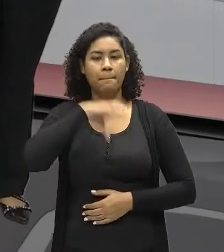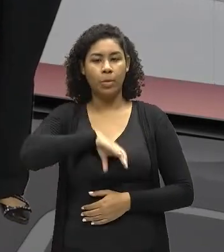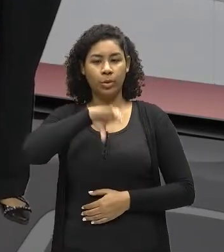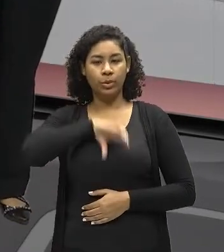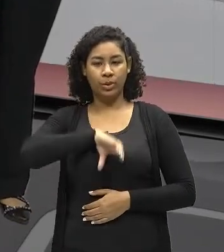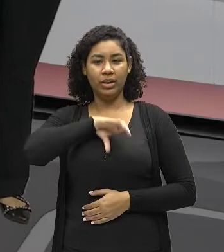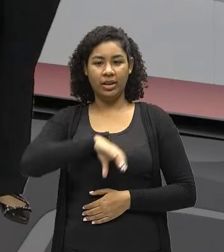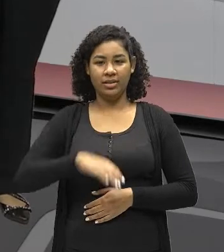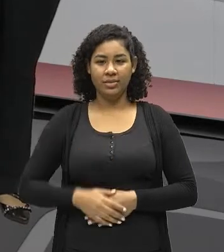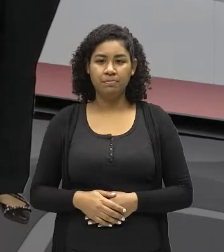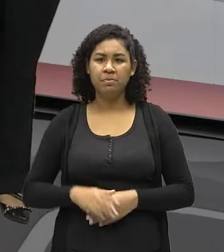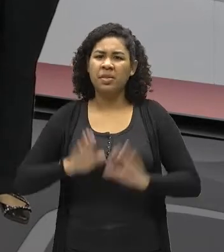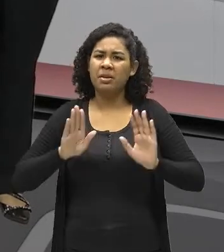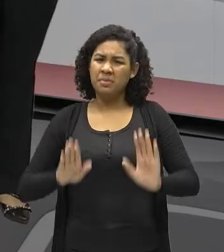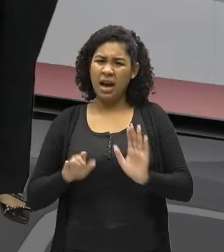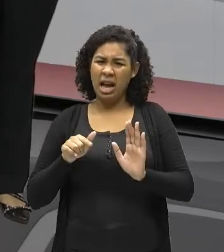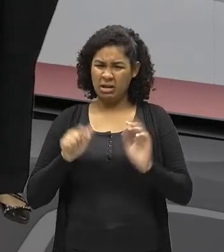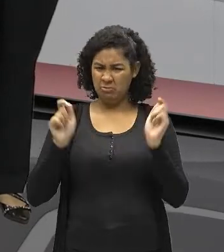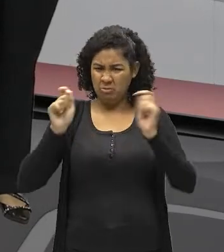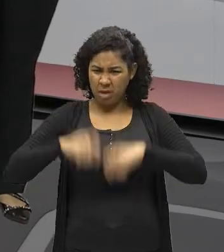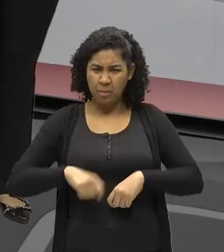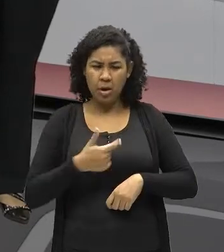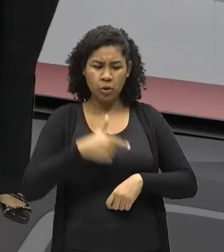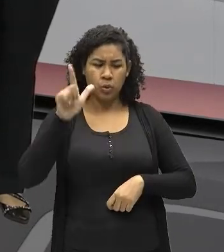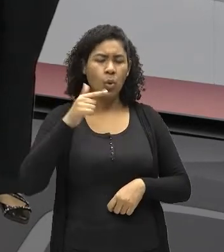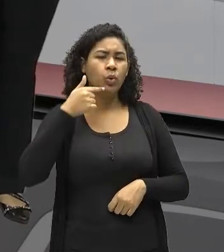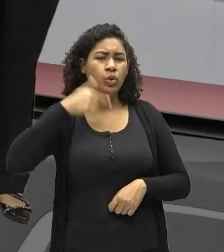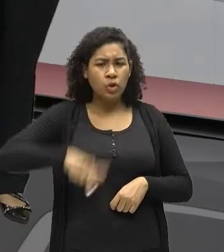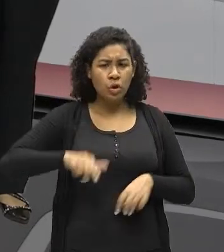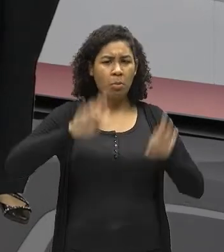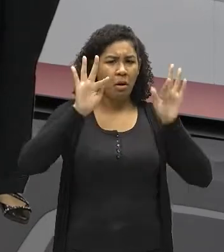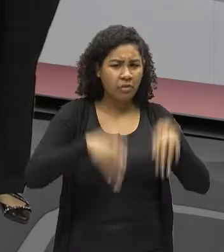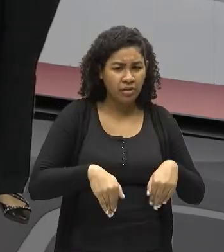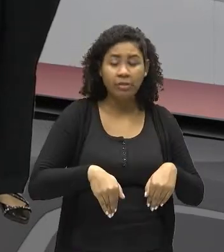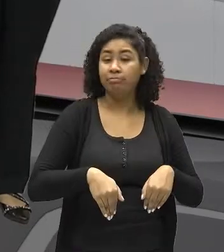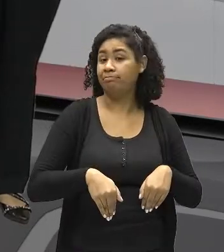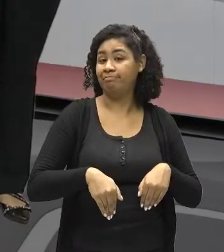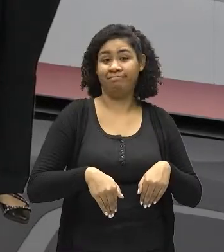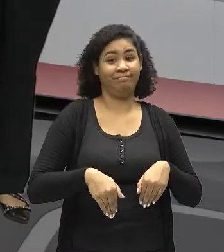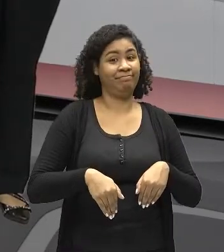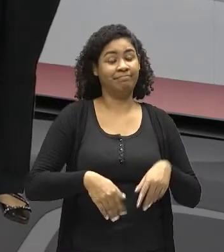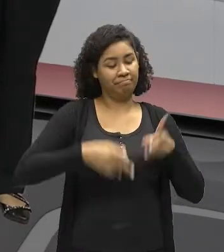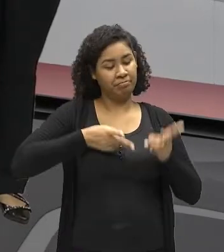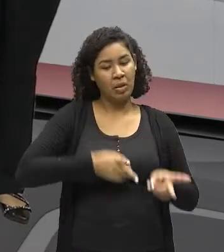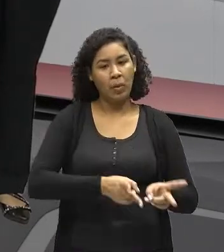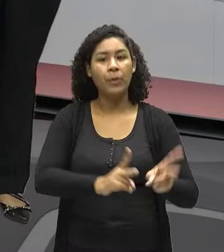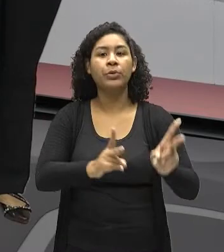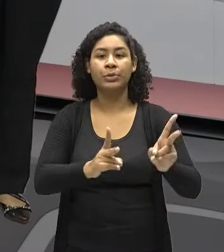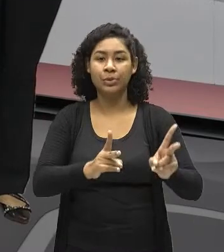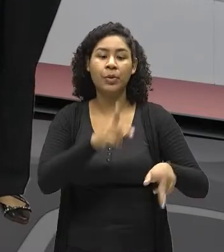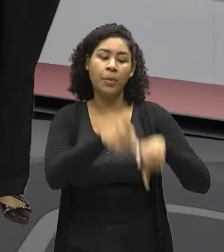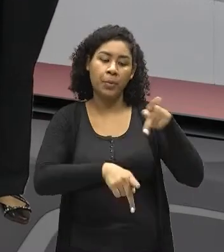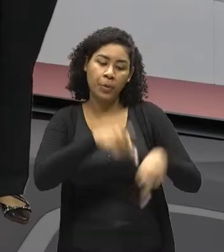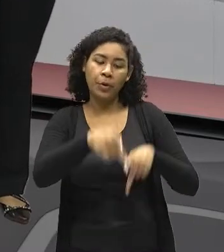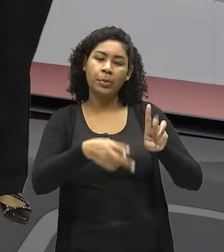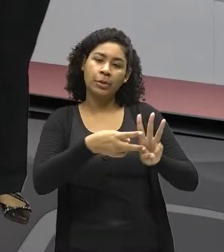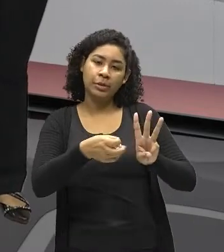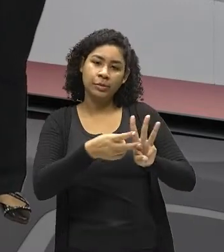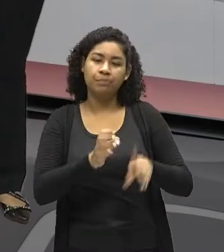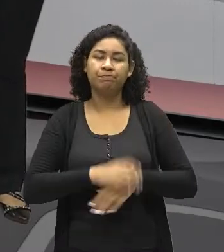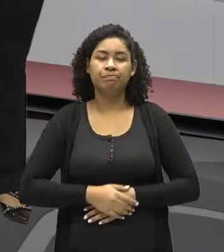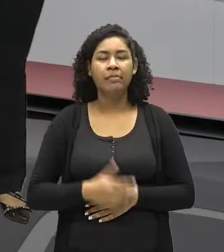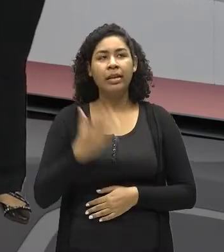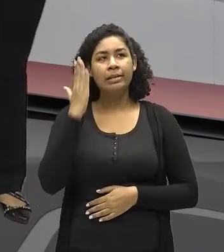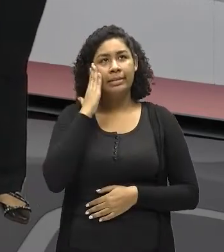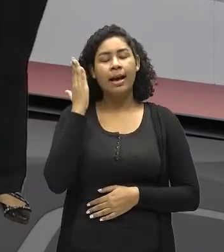por acabar com as inúmeras línguas que existiam por aí dos povos indígenas. Obviamente que nós não temos mais aquele